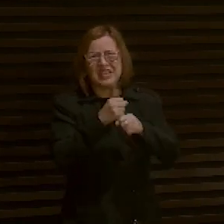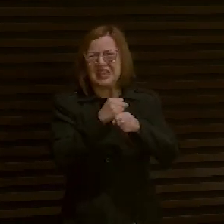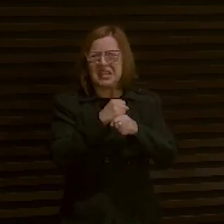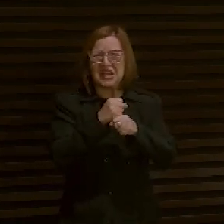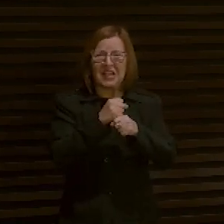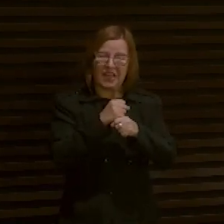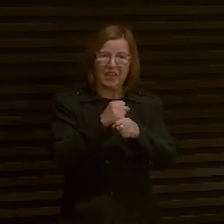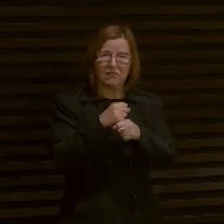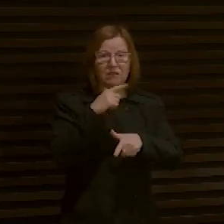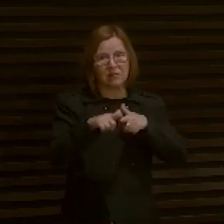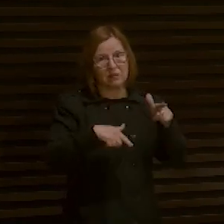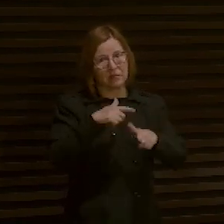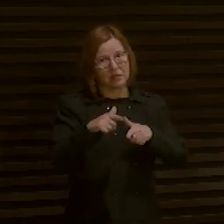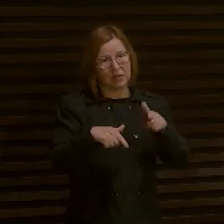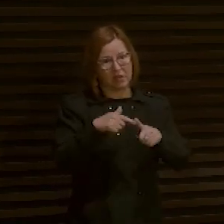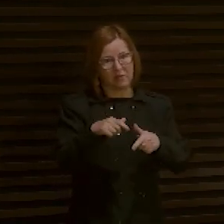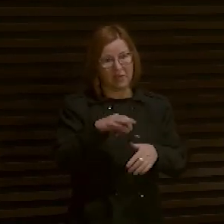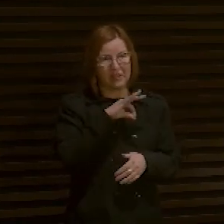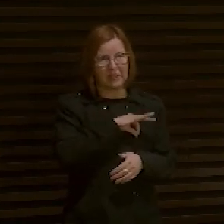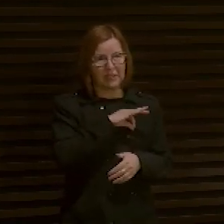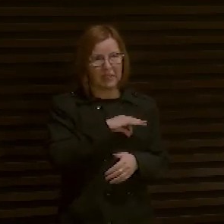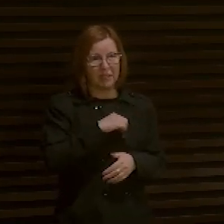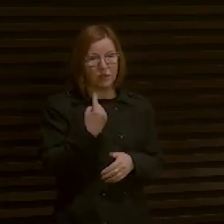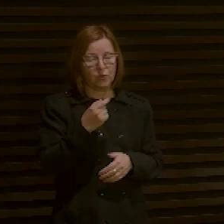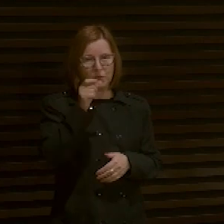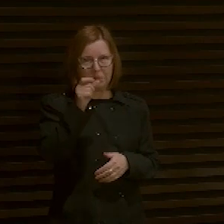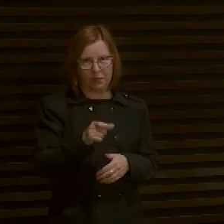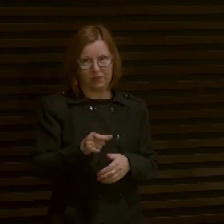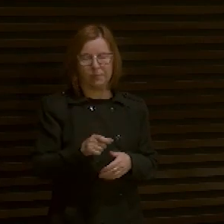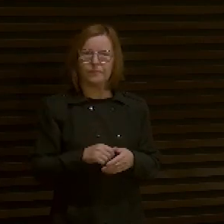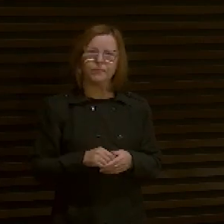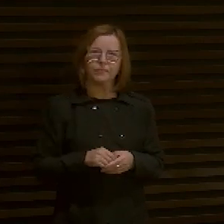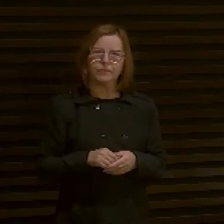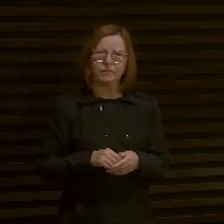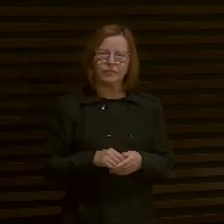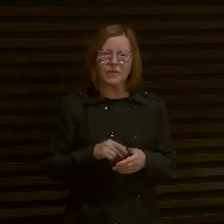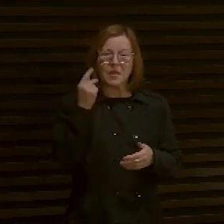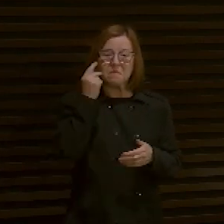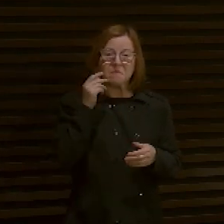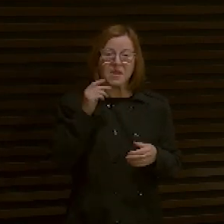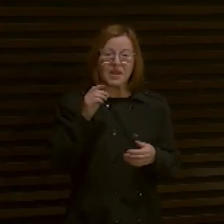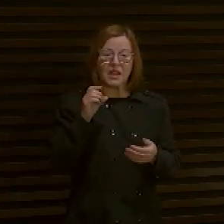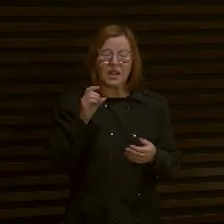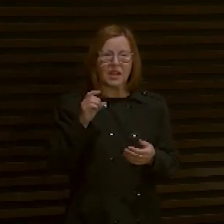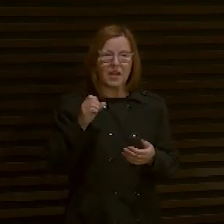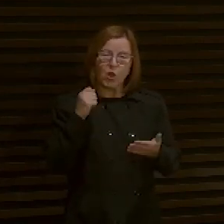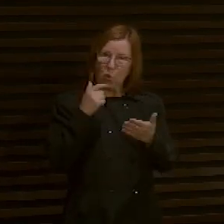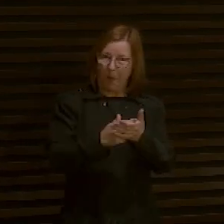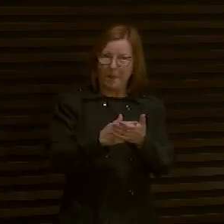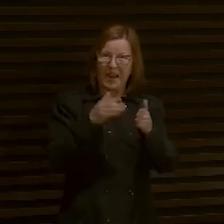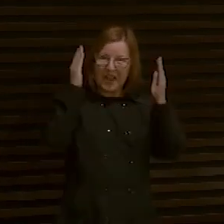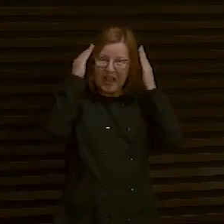anos de trabalho, de salário de um trabalhador comum da época, para você comprar uma cabeça de